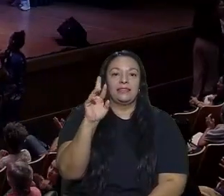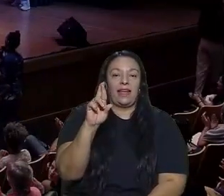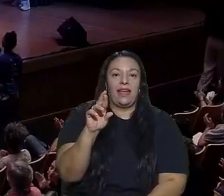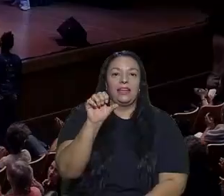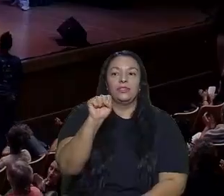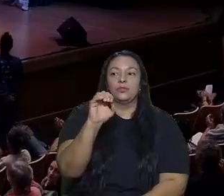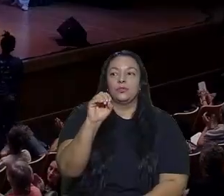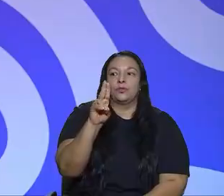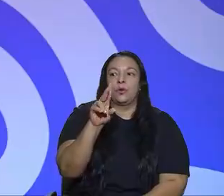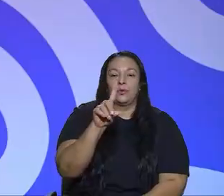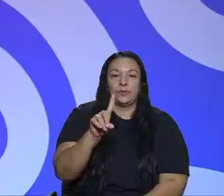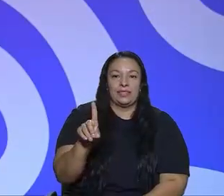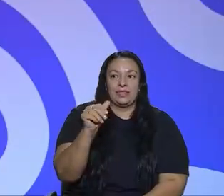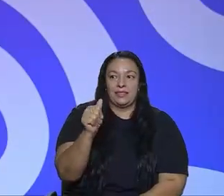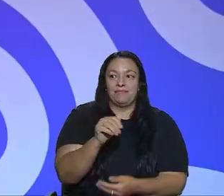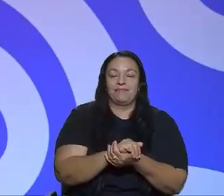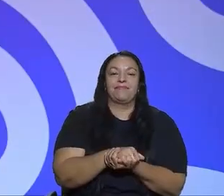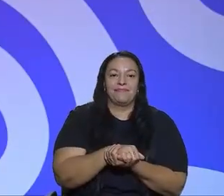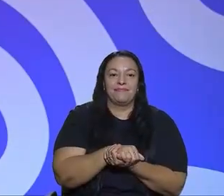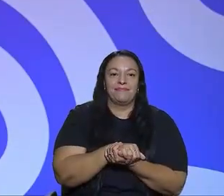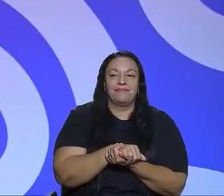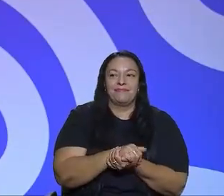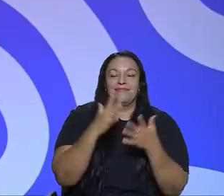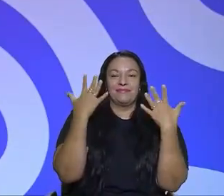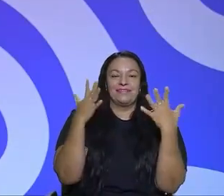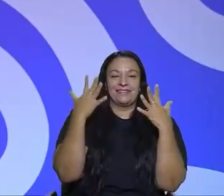Vamos recebê-los. Para mim.